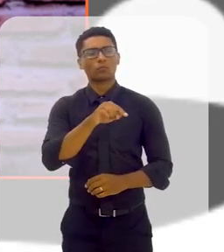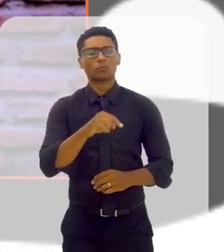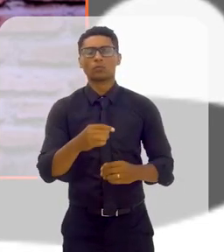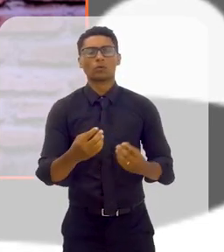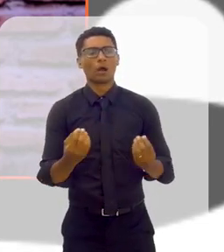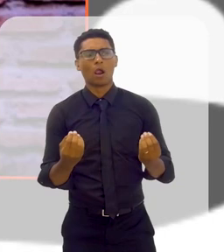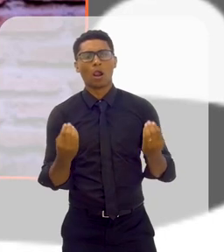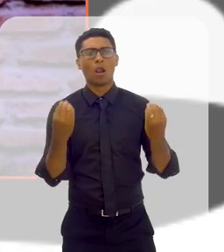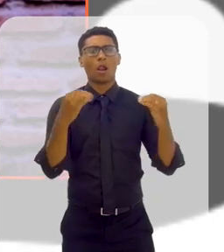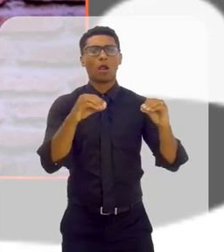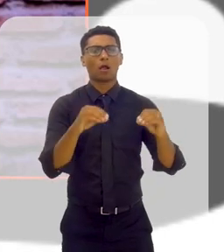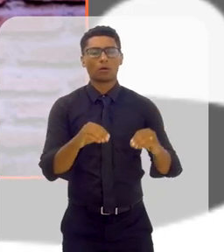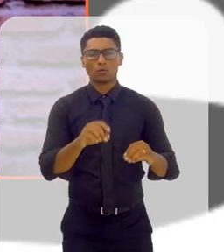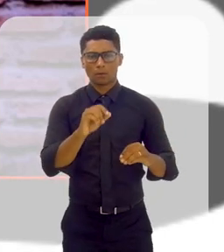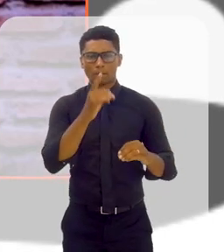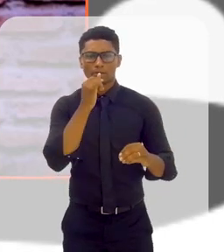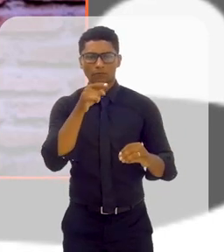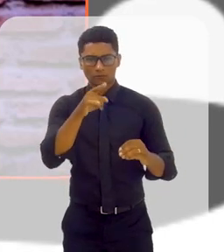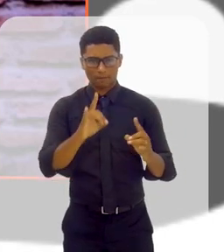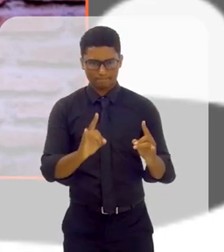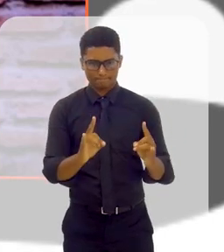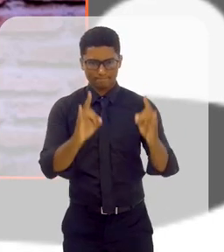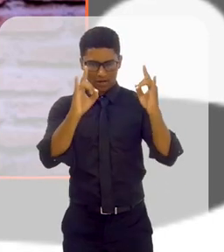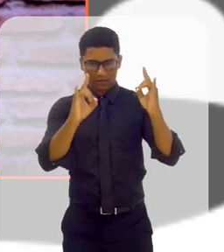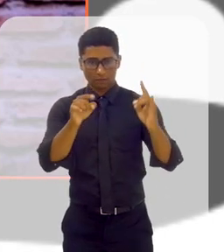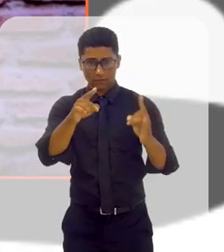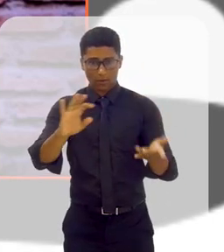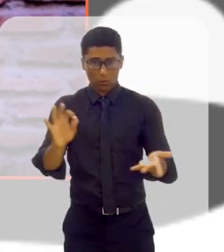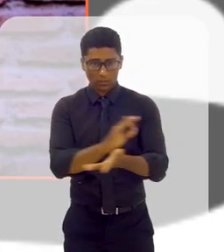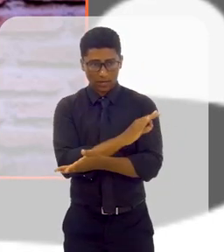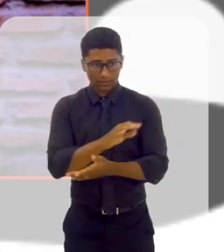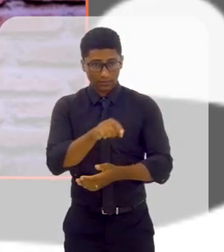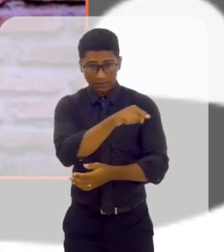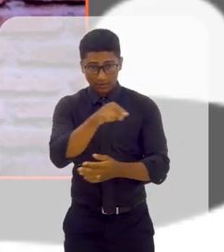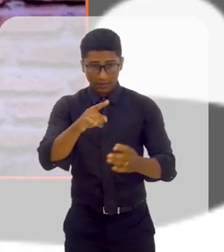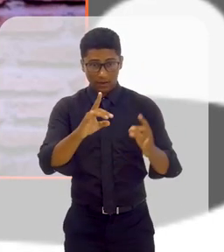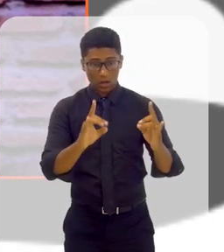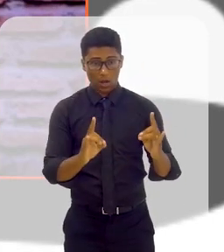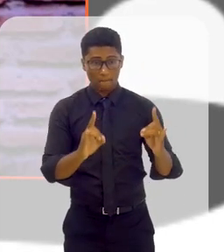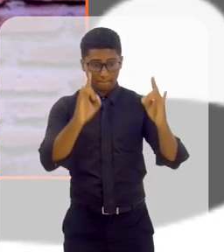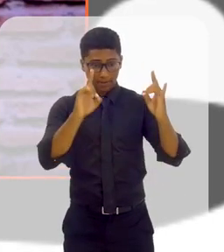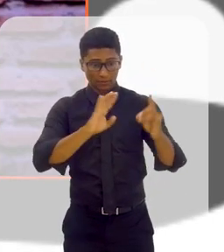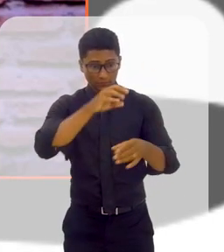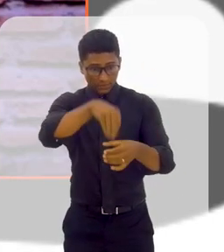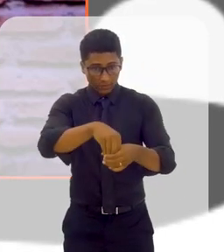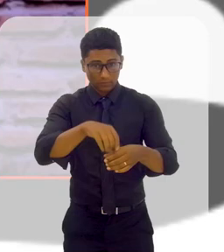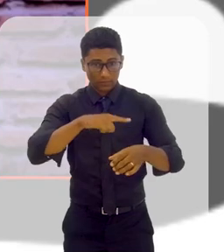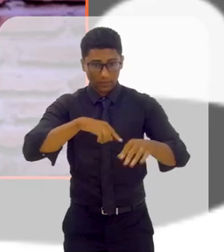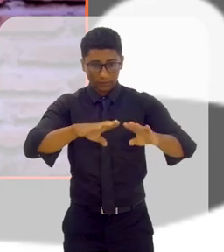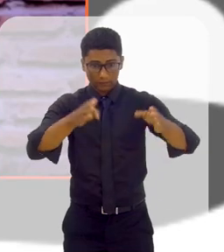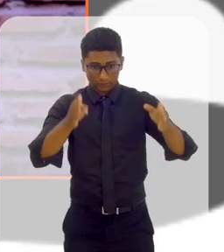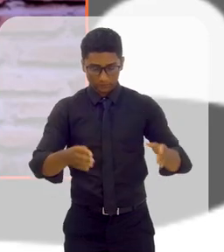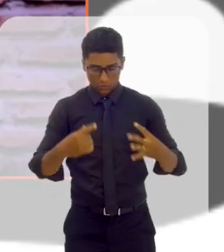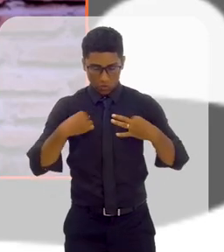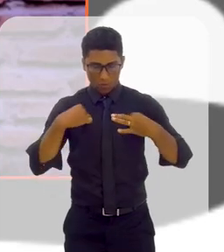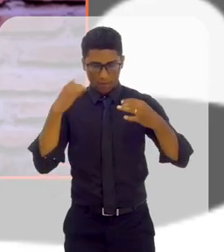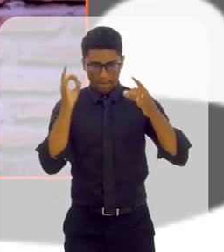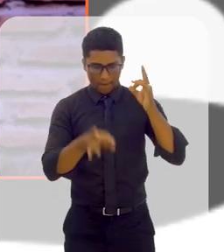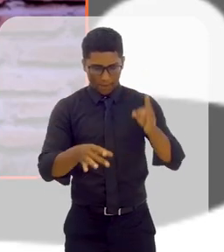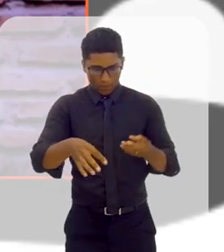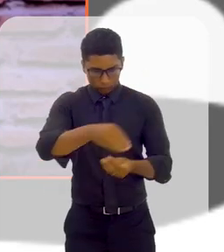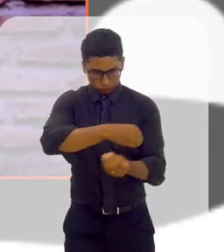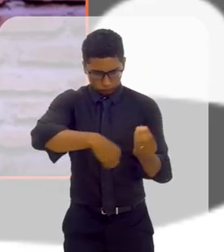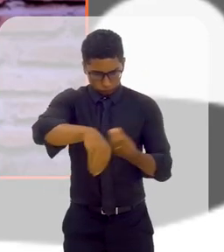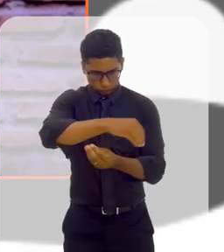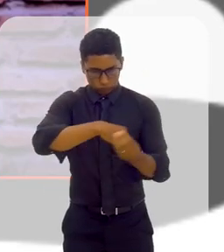ou seja você tem um prédio e você contrata uma lavanderia deles Eles prestam esse serviço quanto